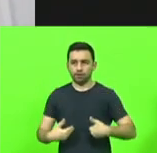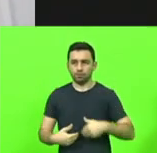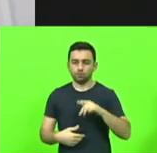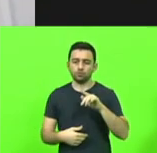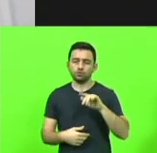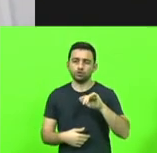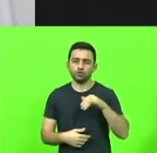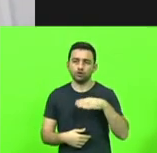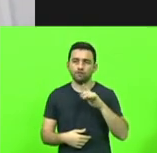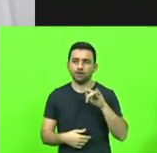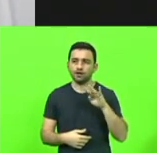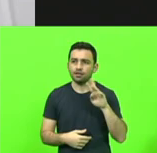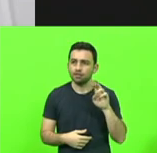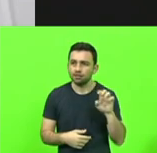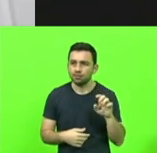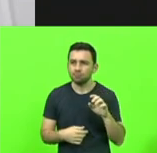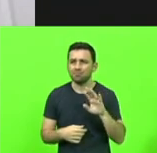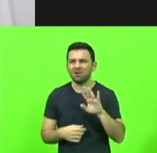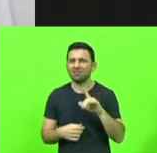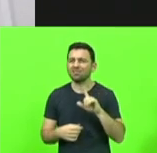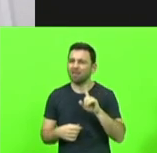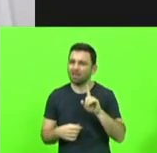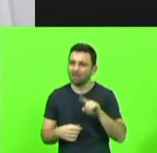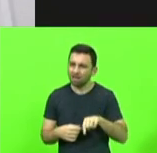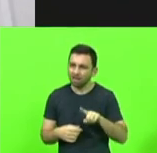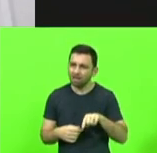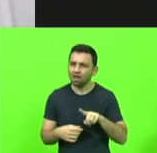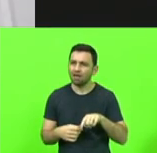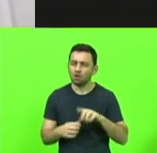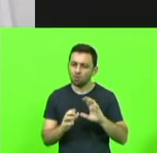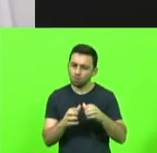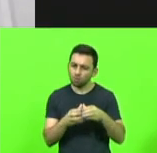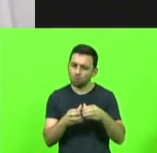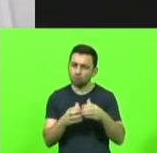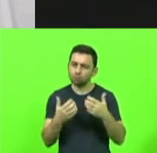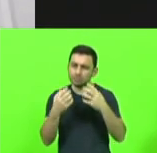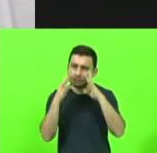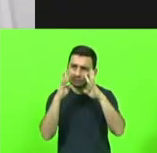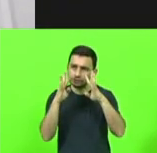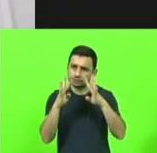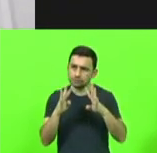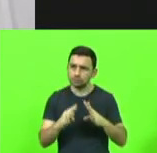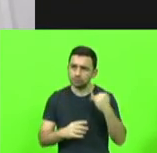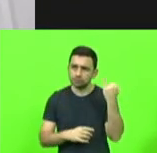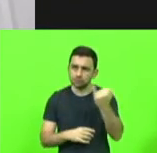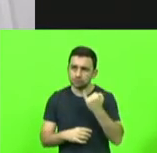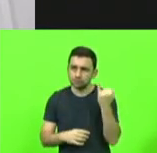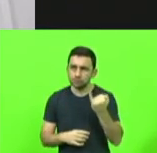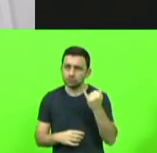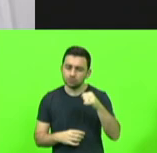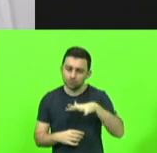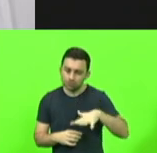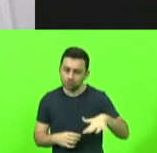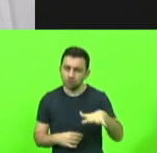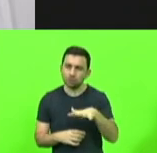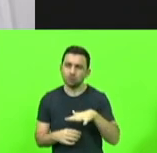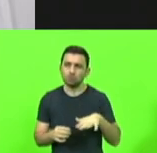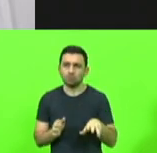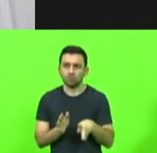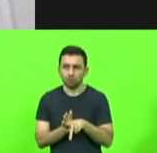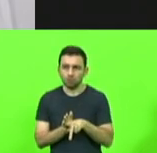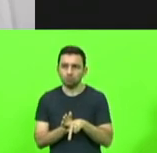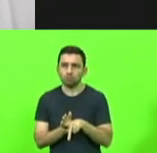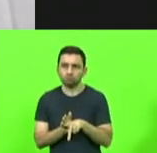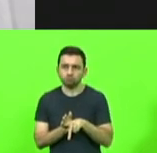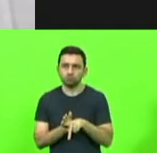uma categoria que quer ser ouvida e quer ser relevada dentro do cenário do terceiro setor e